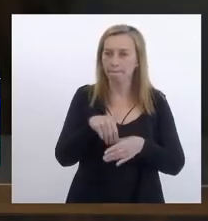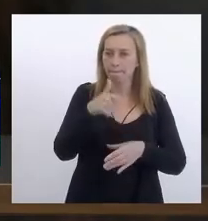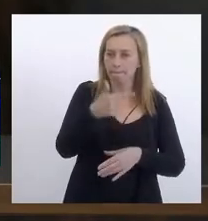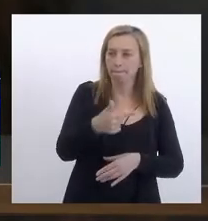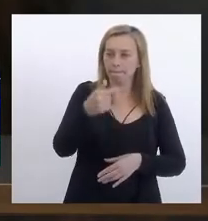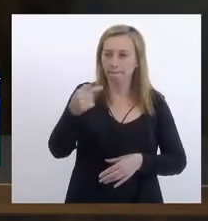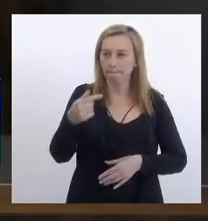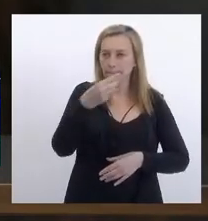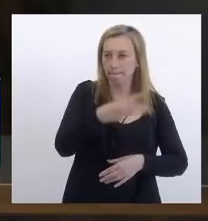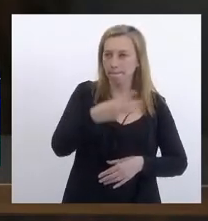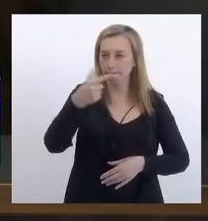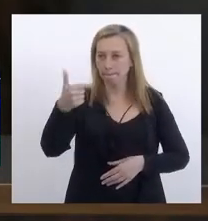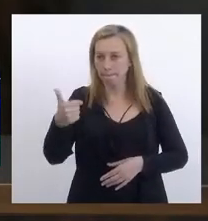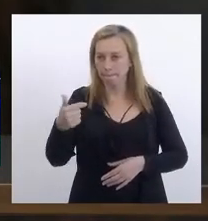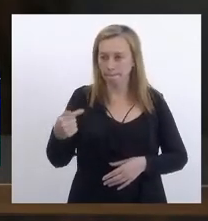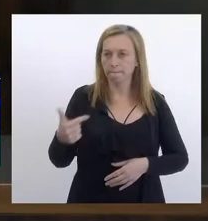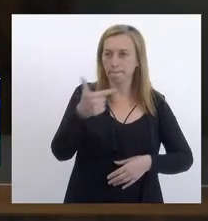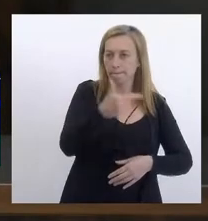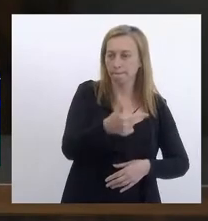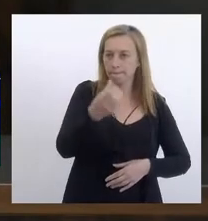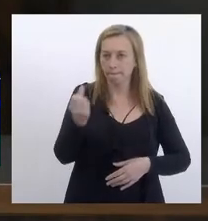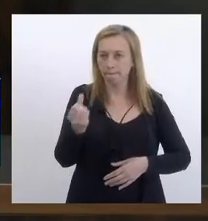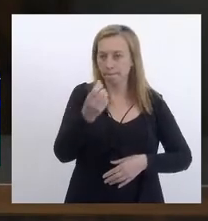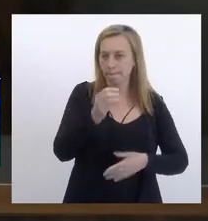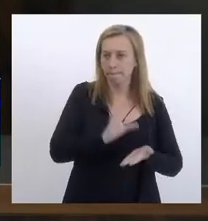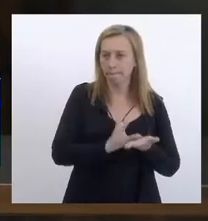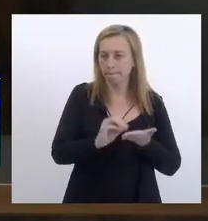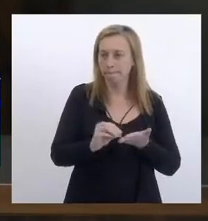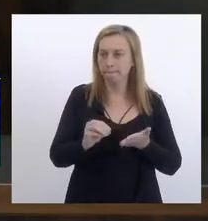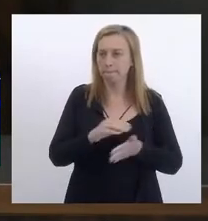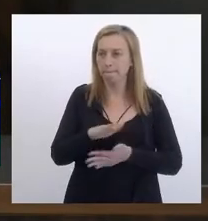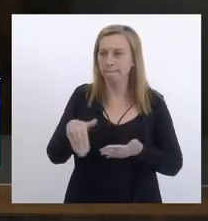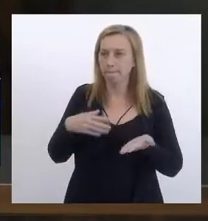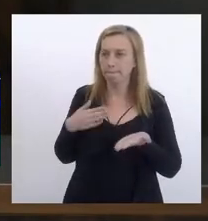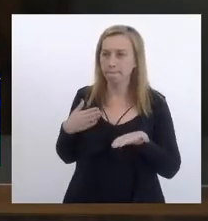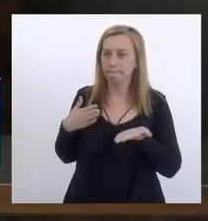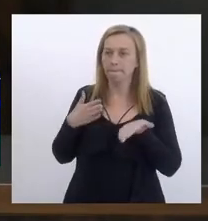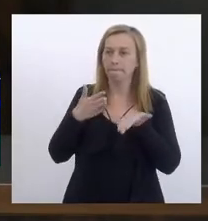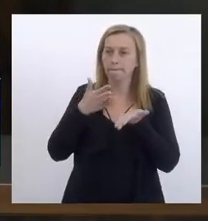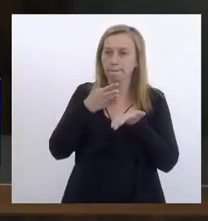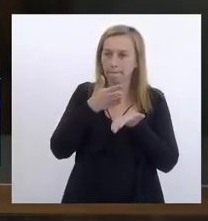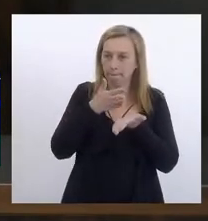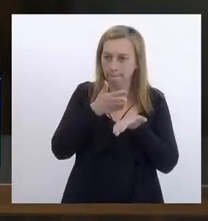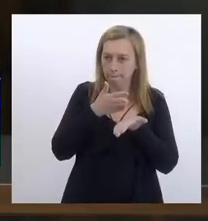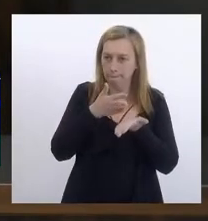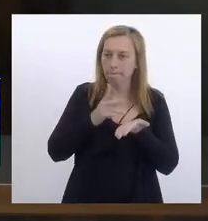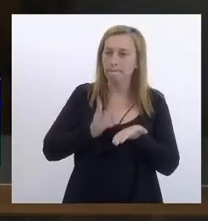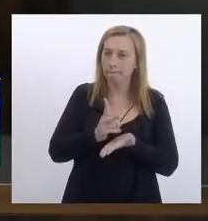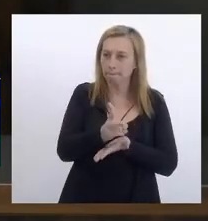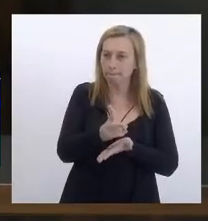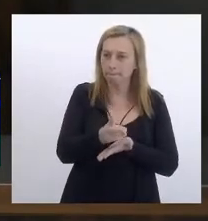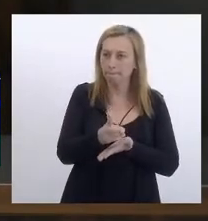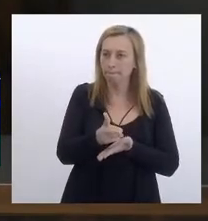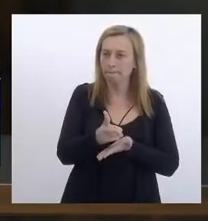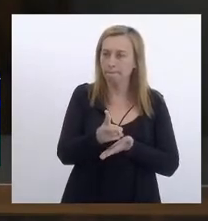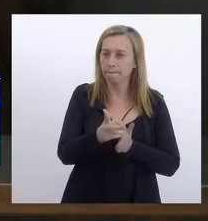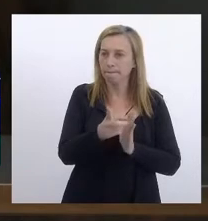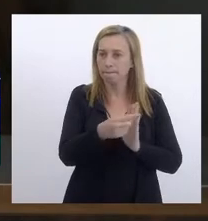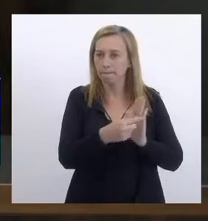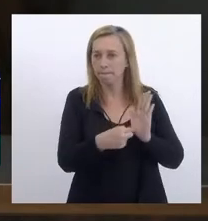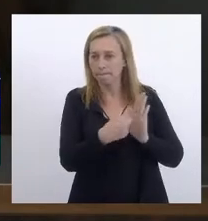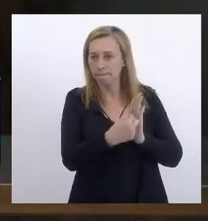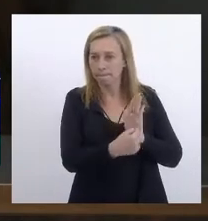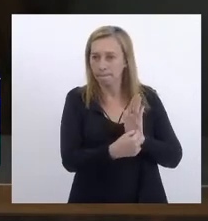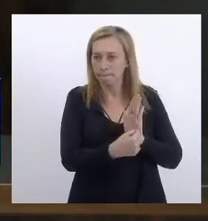27º, 31º, 34º, 36º da pauta. Senhores que aprovam, permaneçam como estão, mantido o veto, de